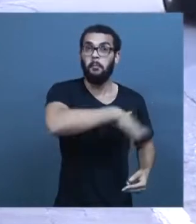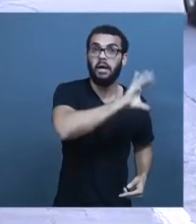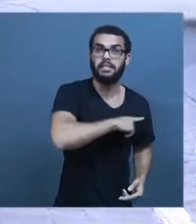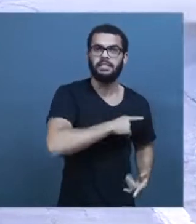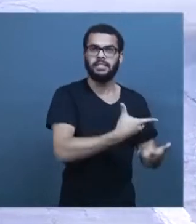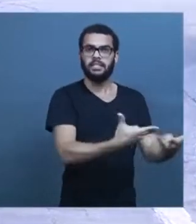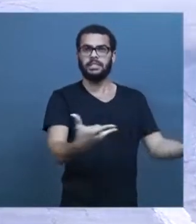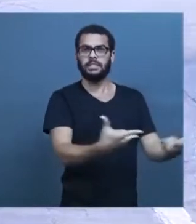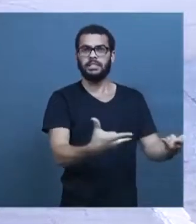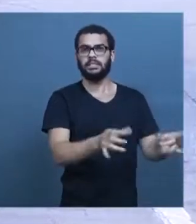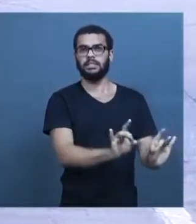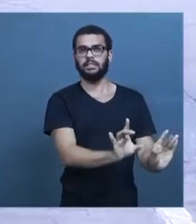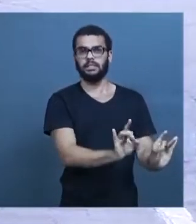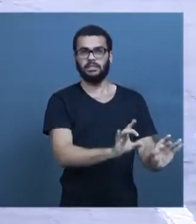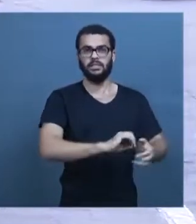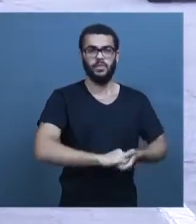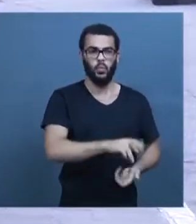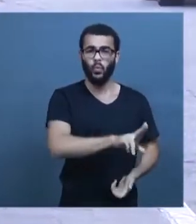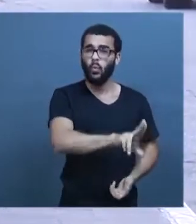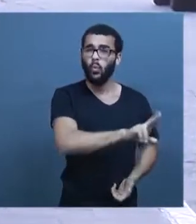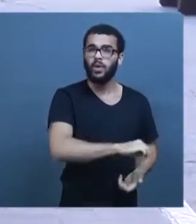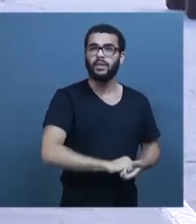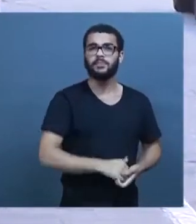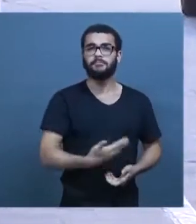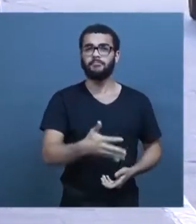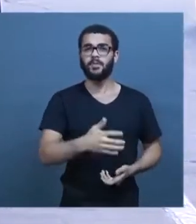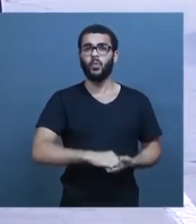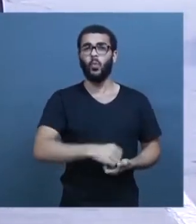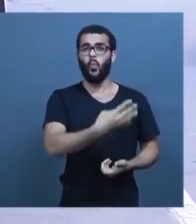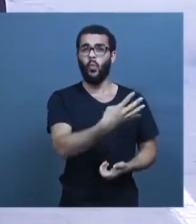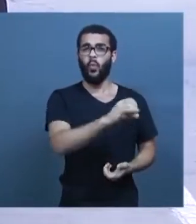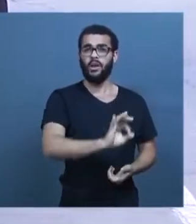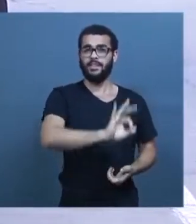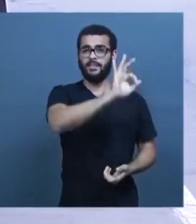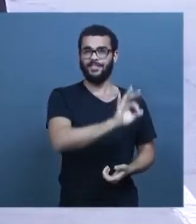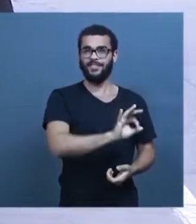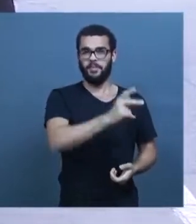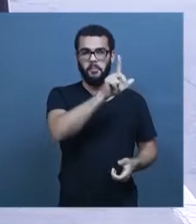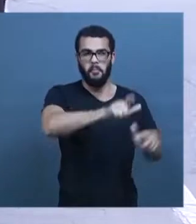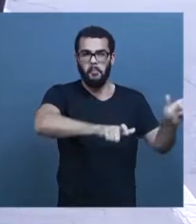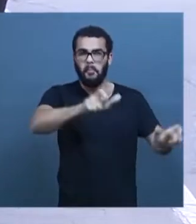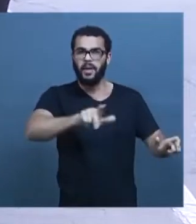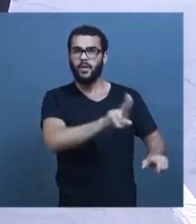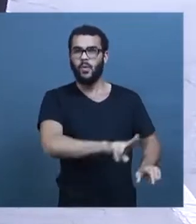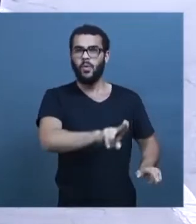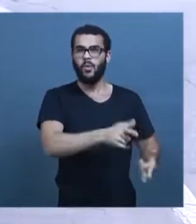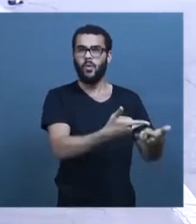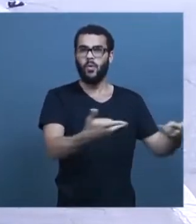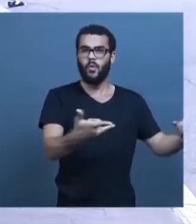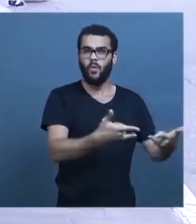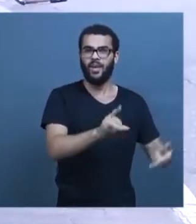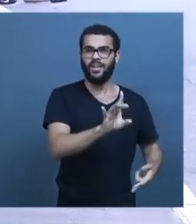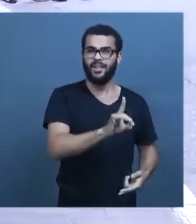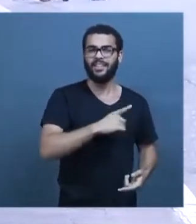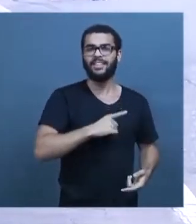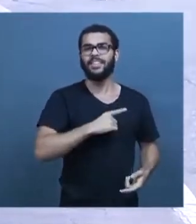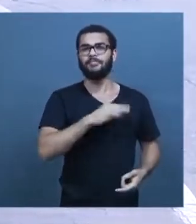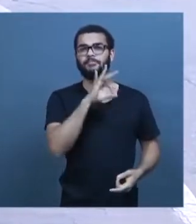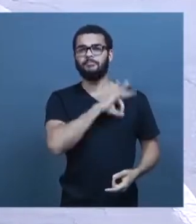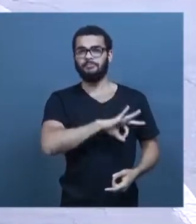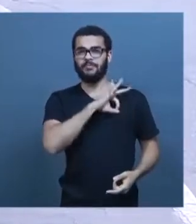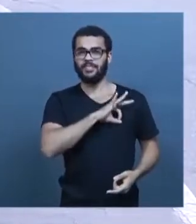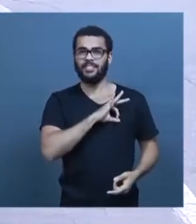cheque especial. Mais de 40% dos usuários dessa modalidade de empréstimo têm renda inferior